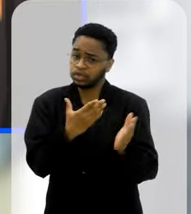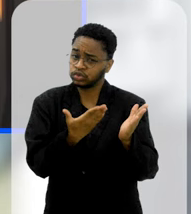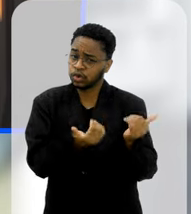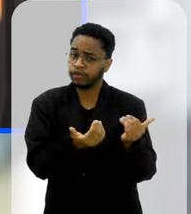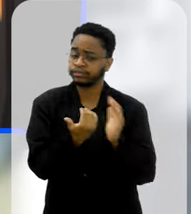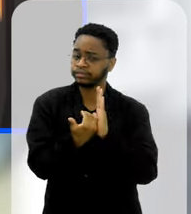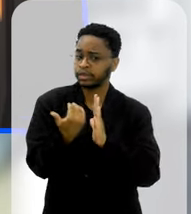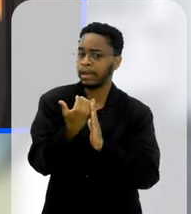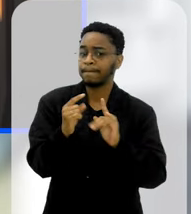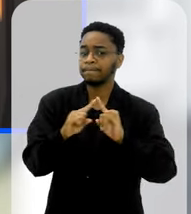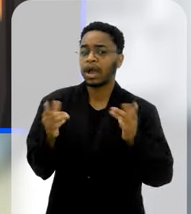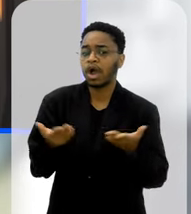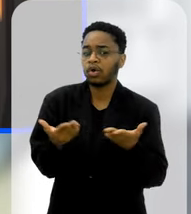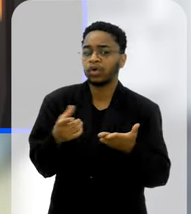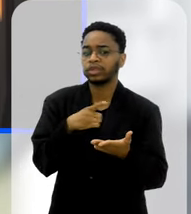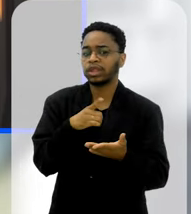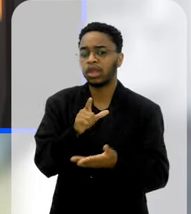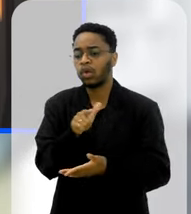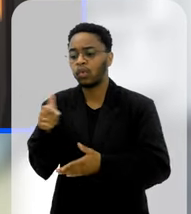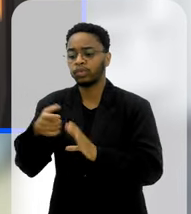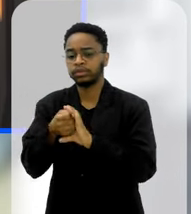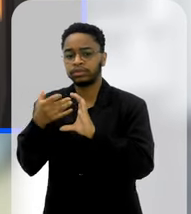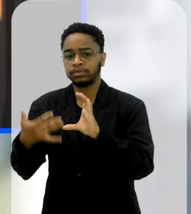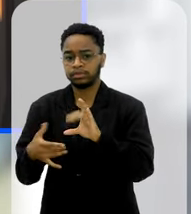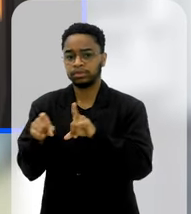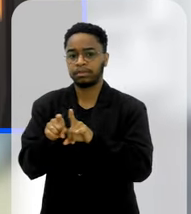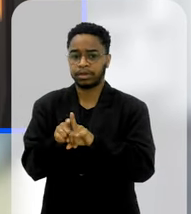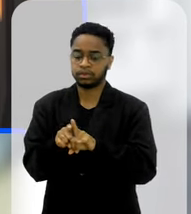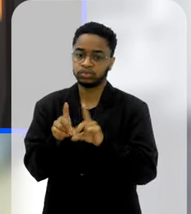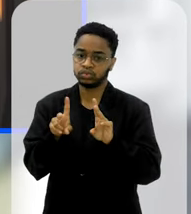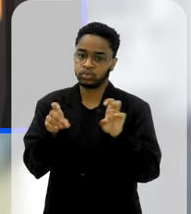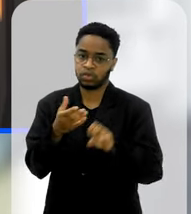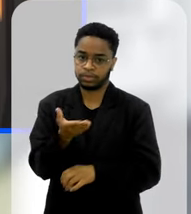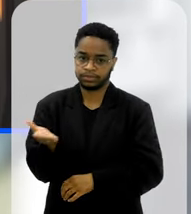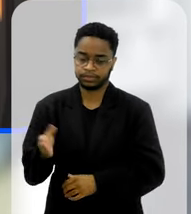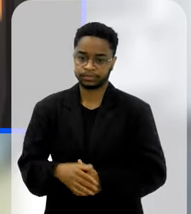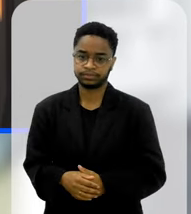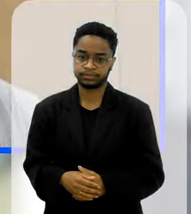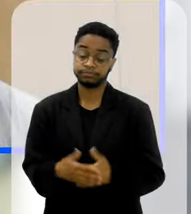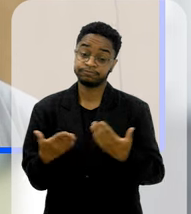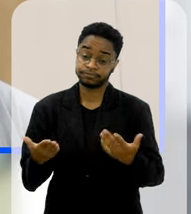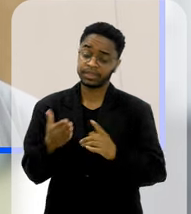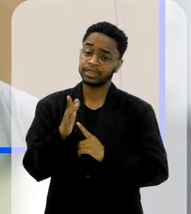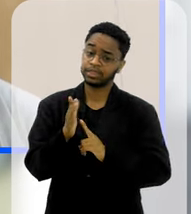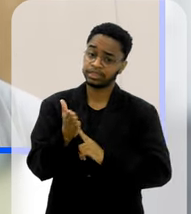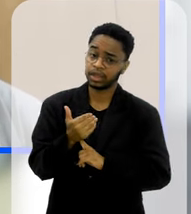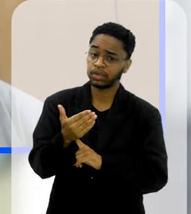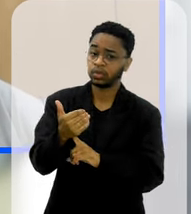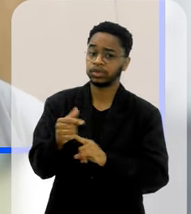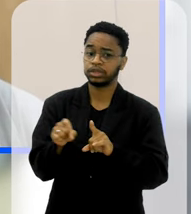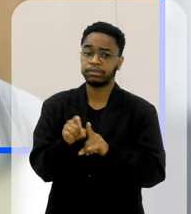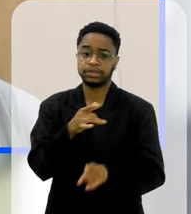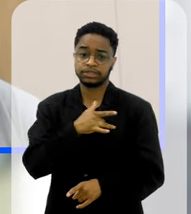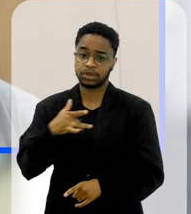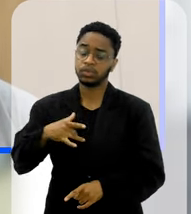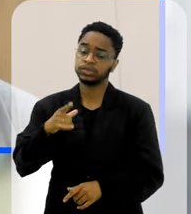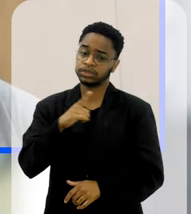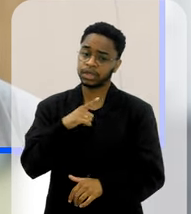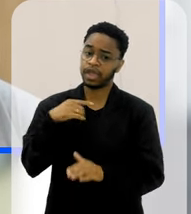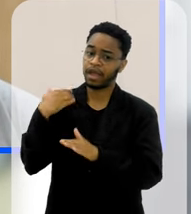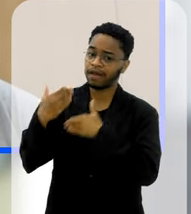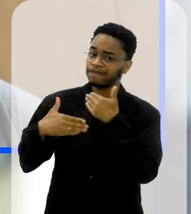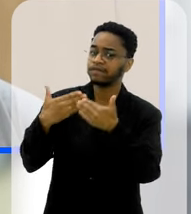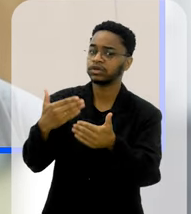jovem ainda, mas agora a gente tem uma outra situação em relação a esse tema, né? Olha, tecnologia, saúde,